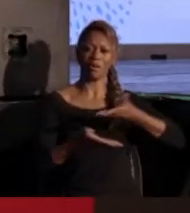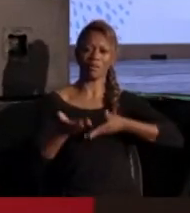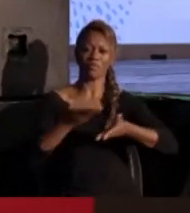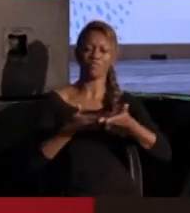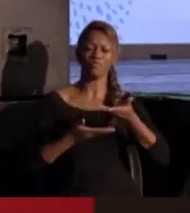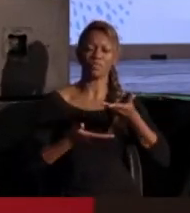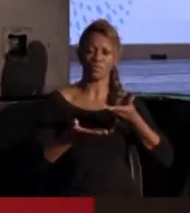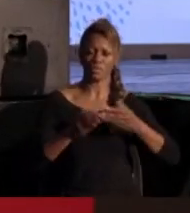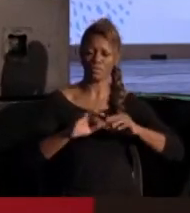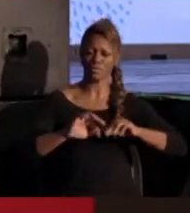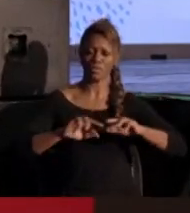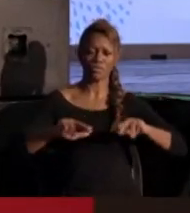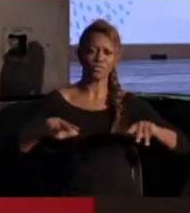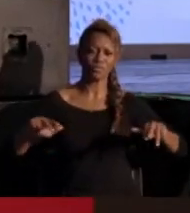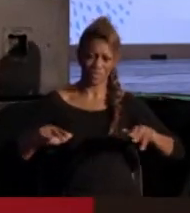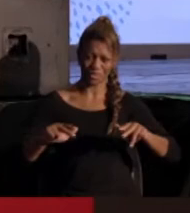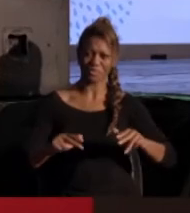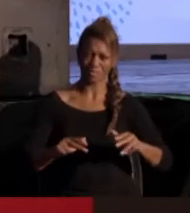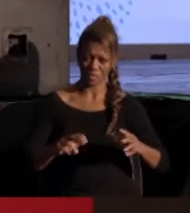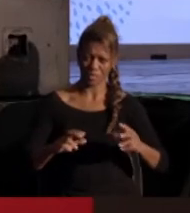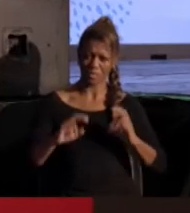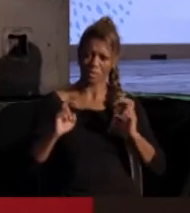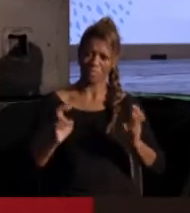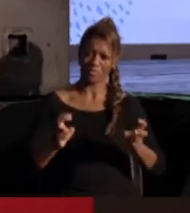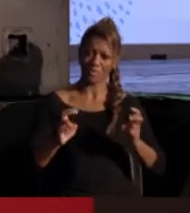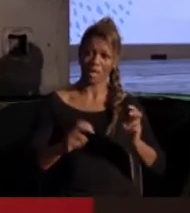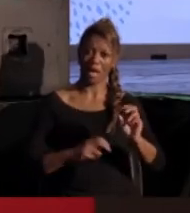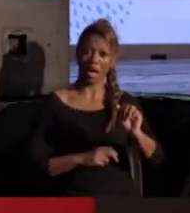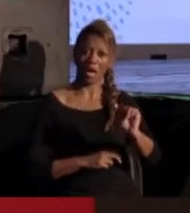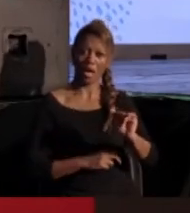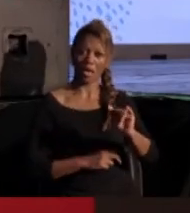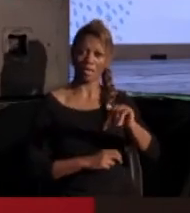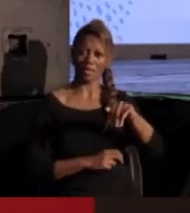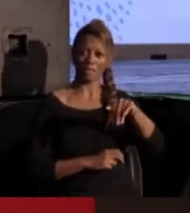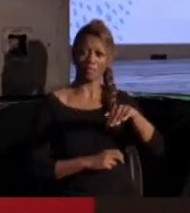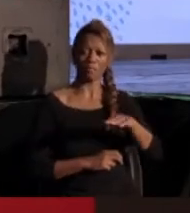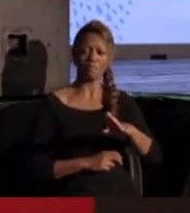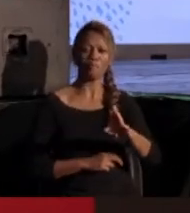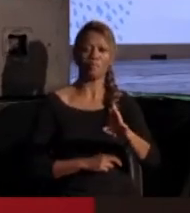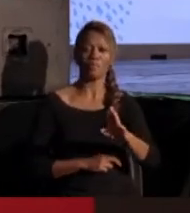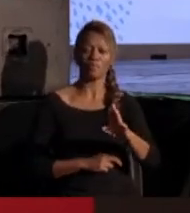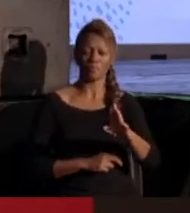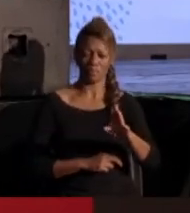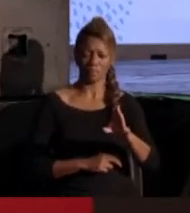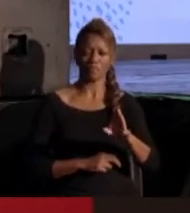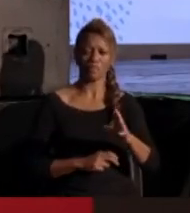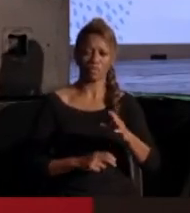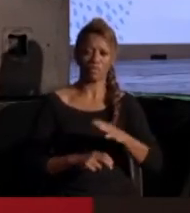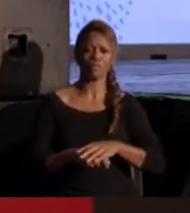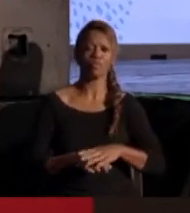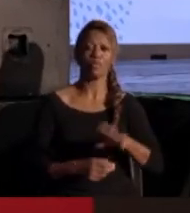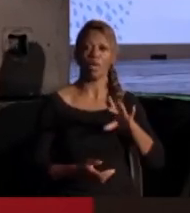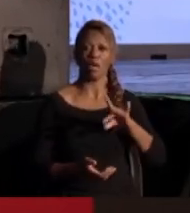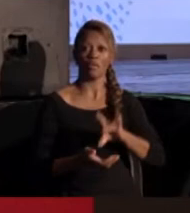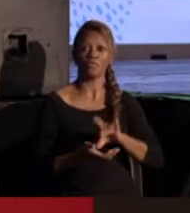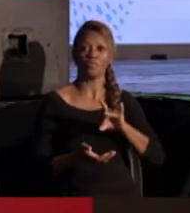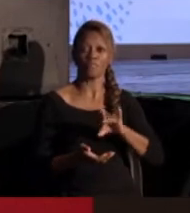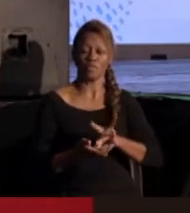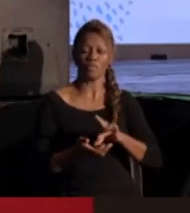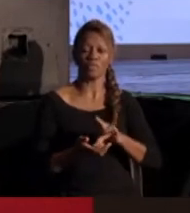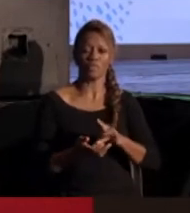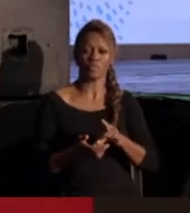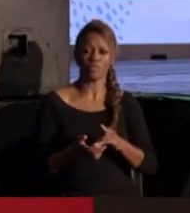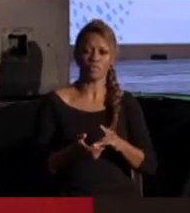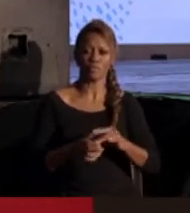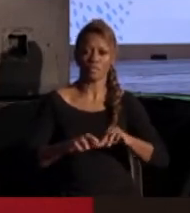aqui. Isto é um arimu. E o arimu, que é feito nas circunstâncias e nas situações